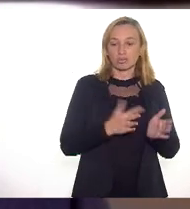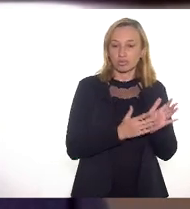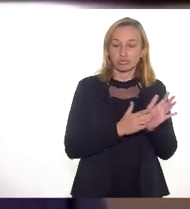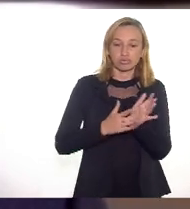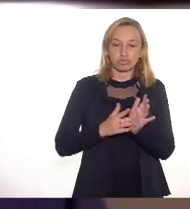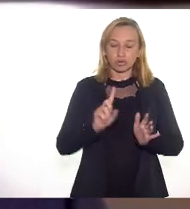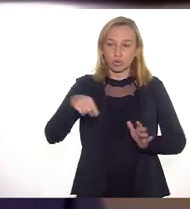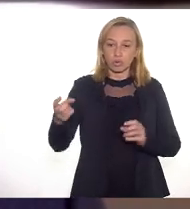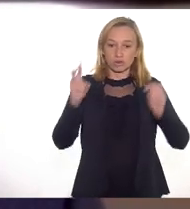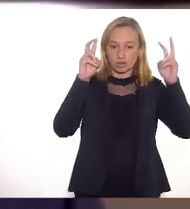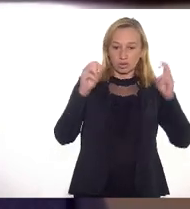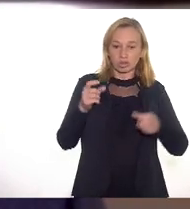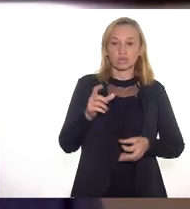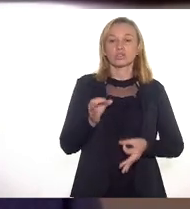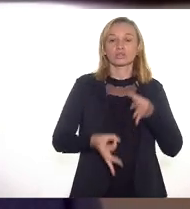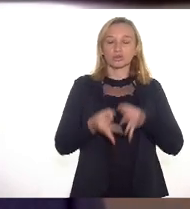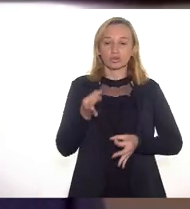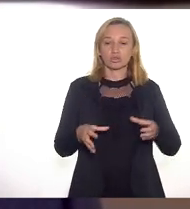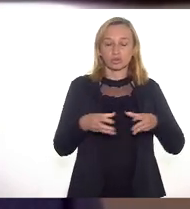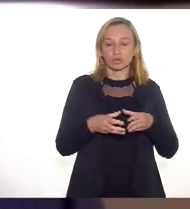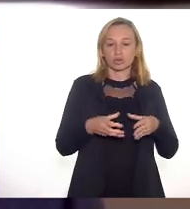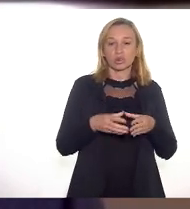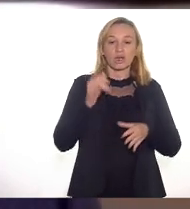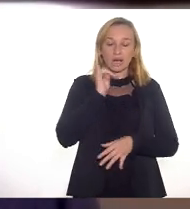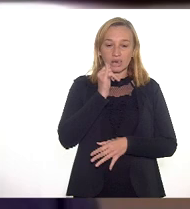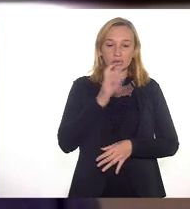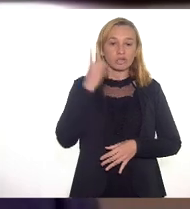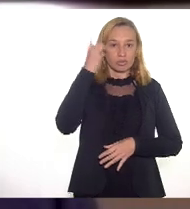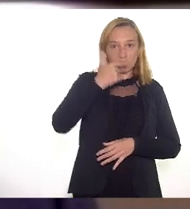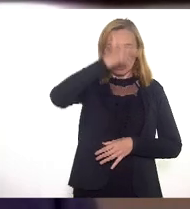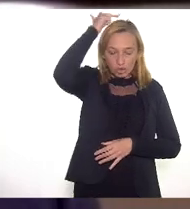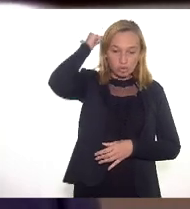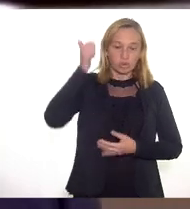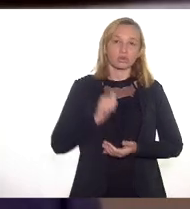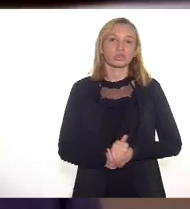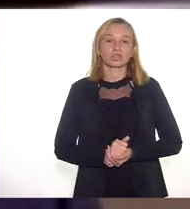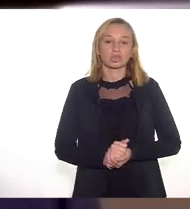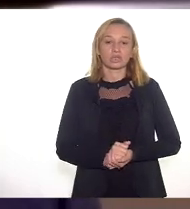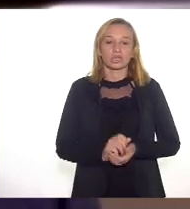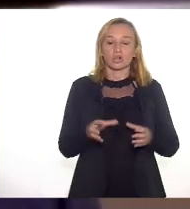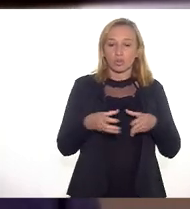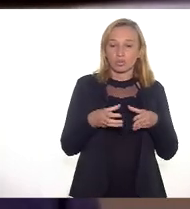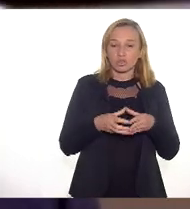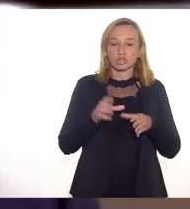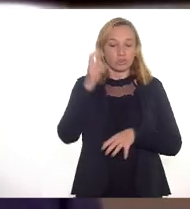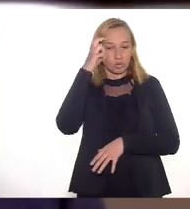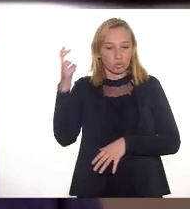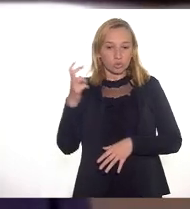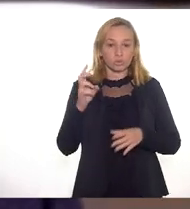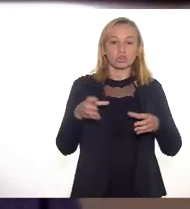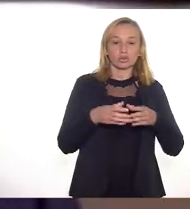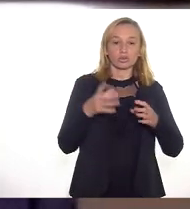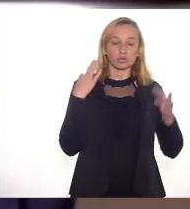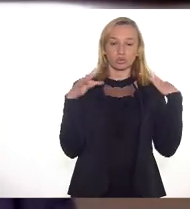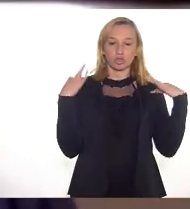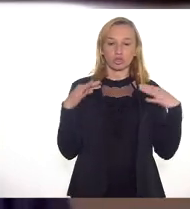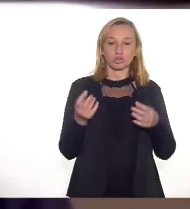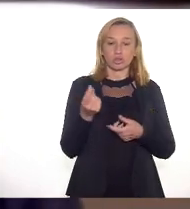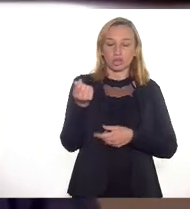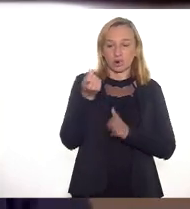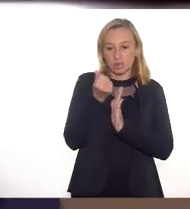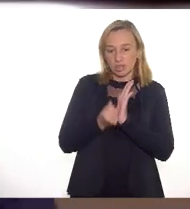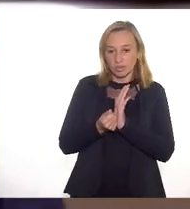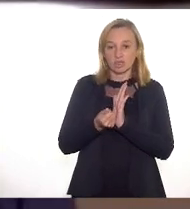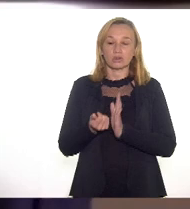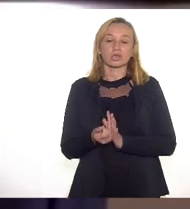Parecer da Comissão de Constituição e Justiça pela Juridicidade, relator deputado Luiz Paulo. Pendente de pareceres das Comissões de Cultura, Turismo e Orçamento.